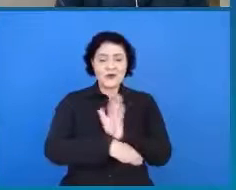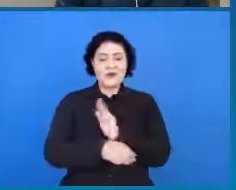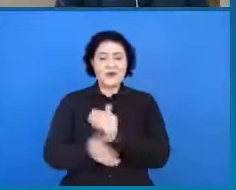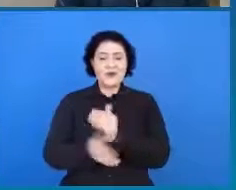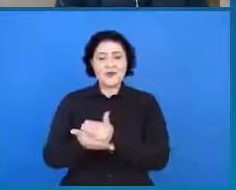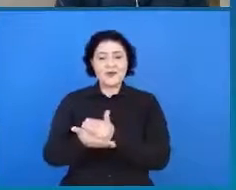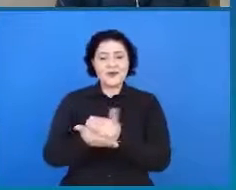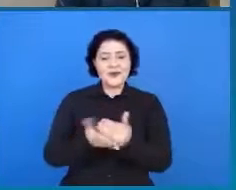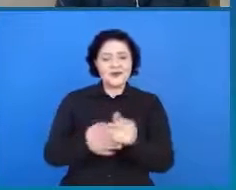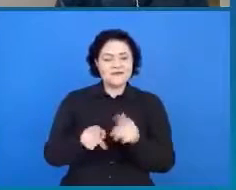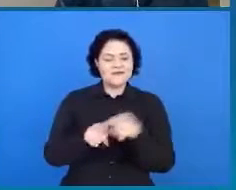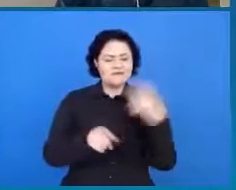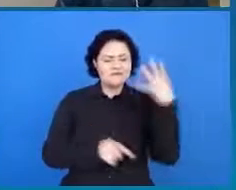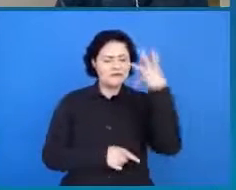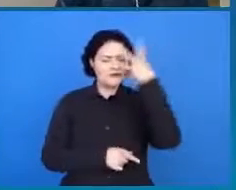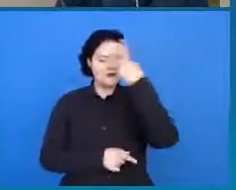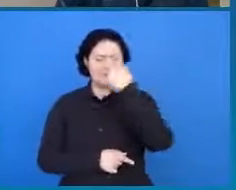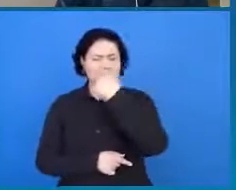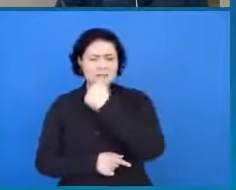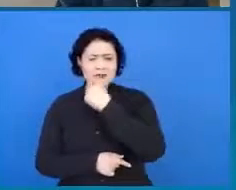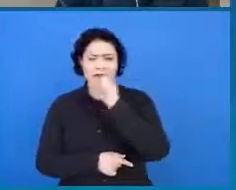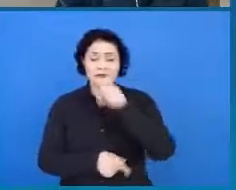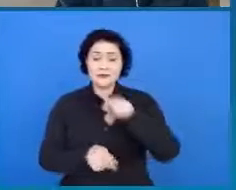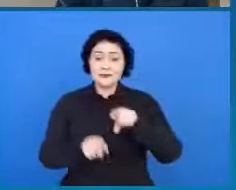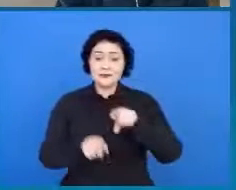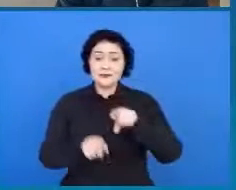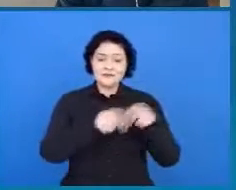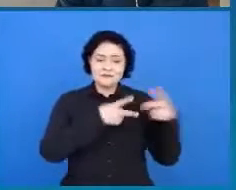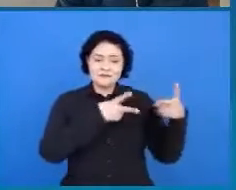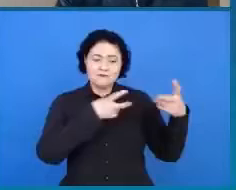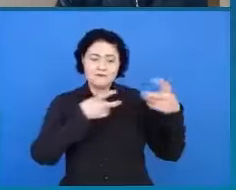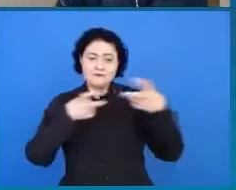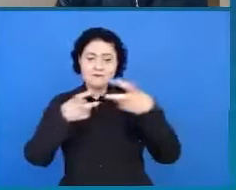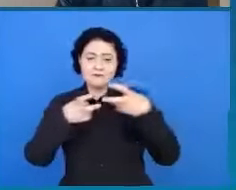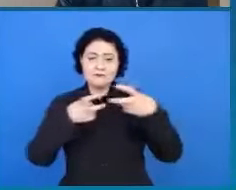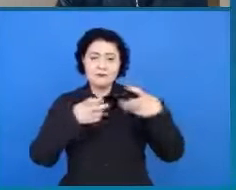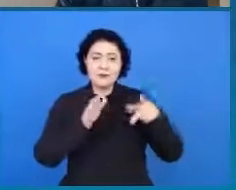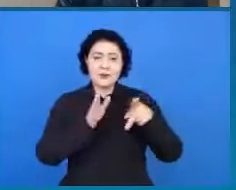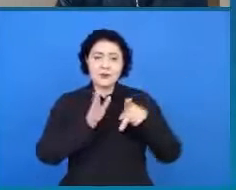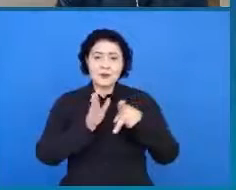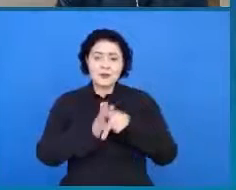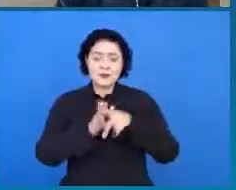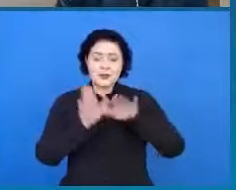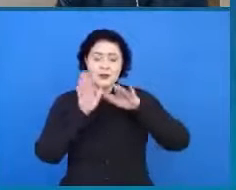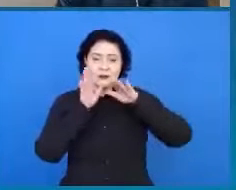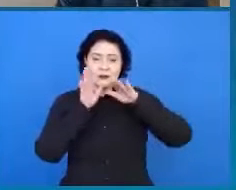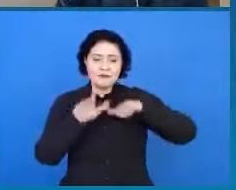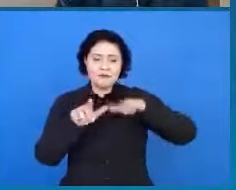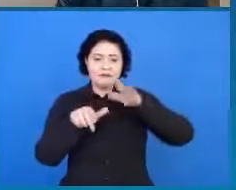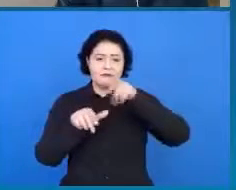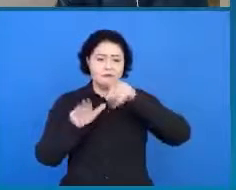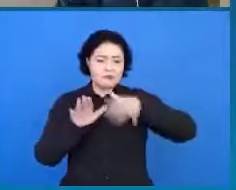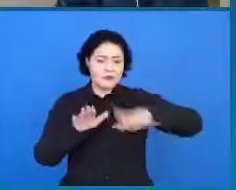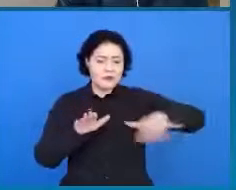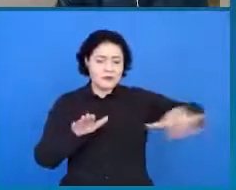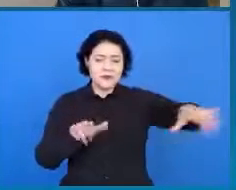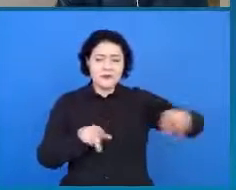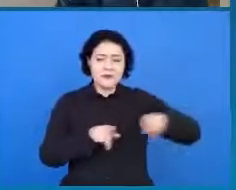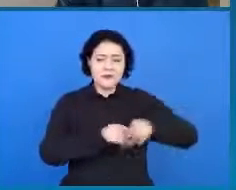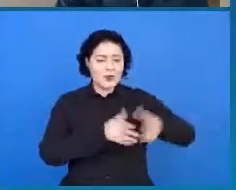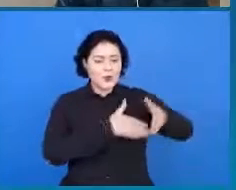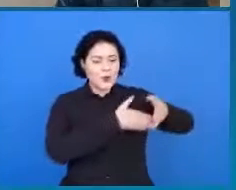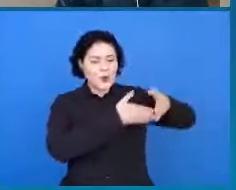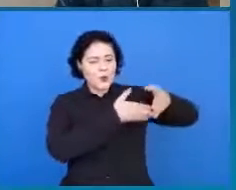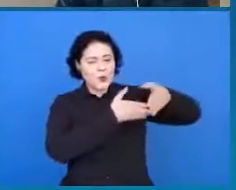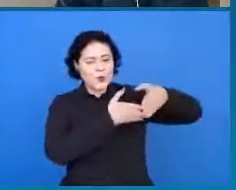começa assim de uma forma muito bonita e poética quando observamos na praia um veleiro a afastar-se da Costa navegando